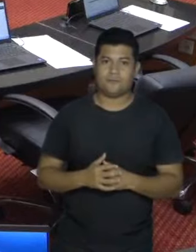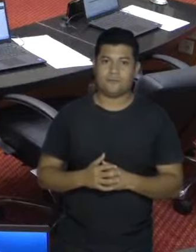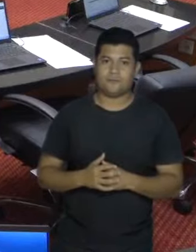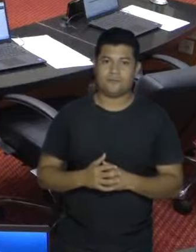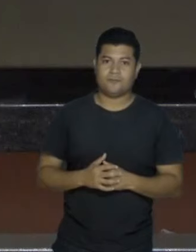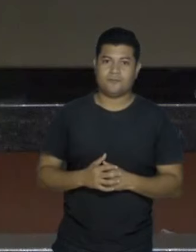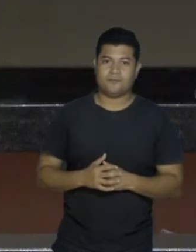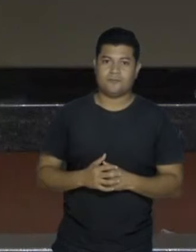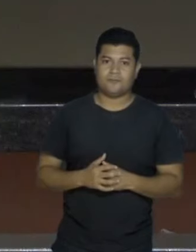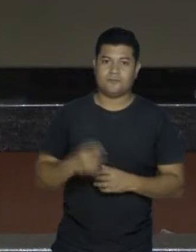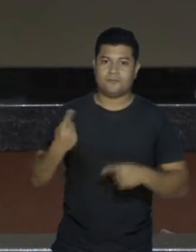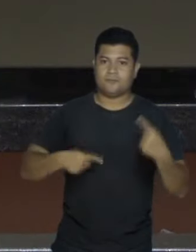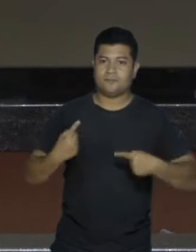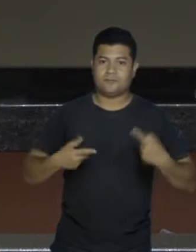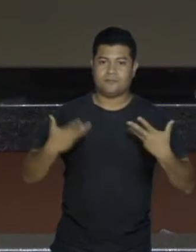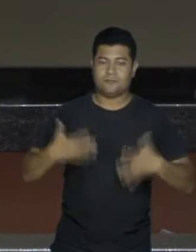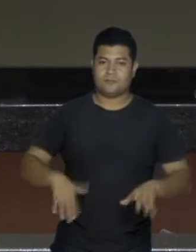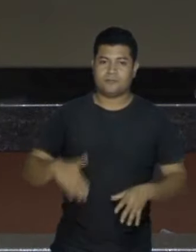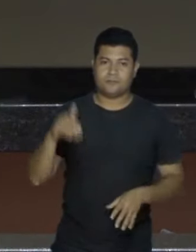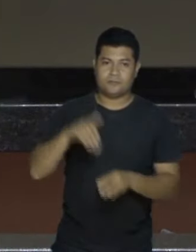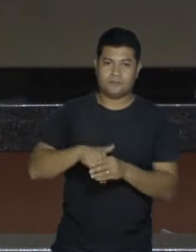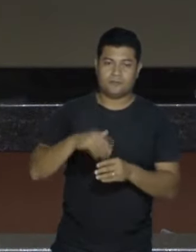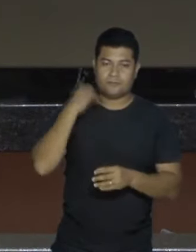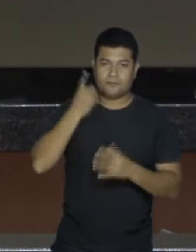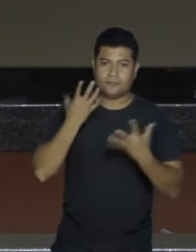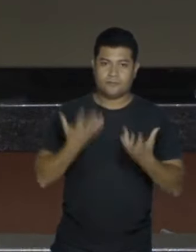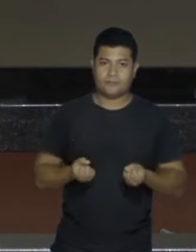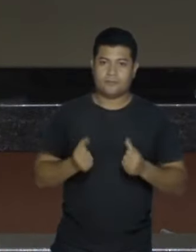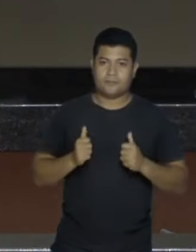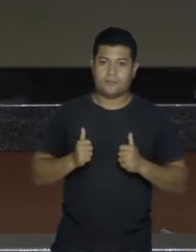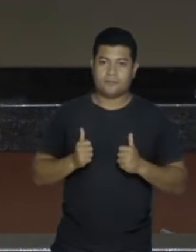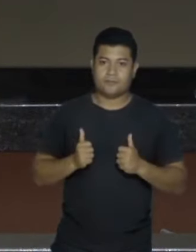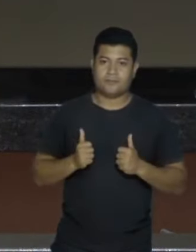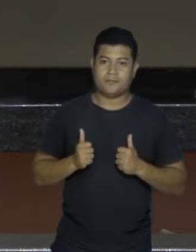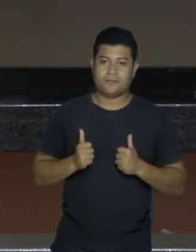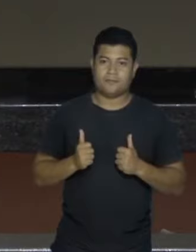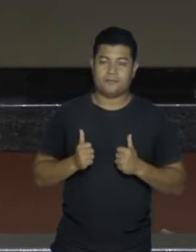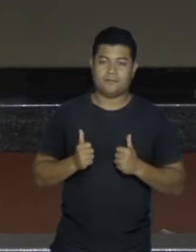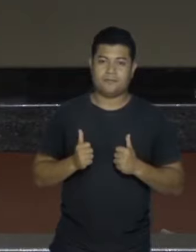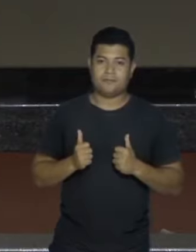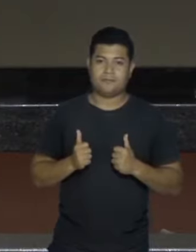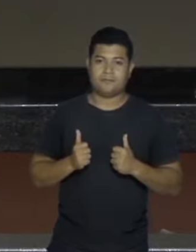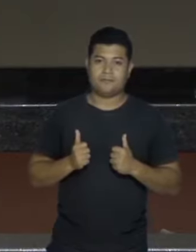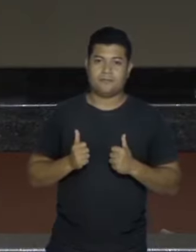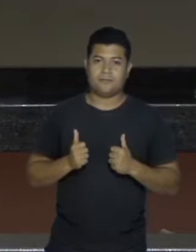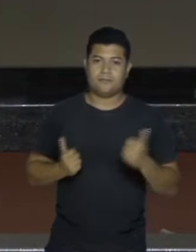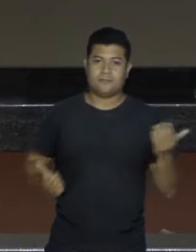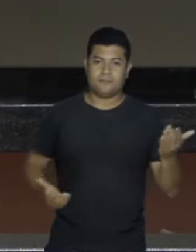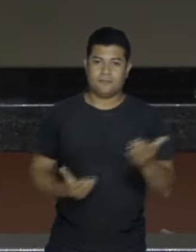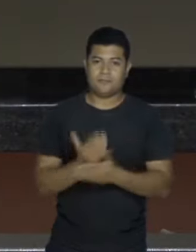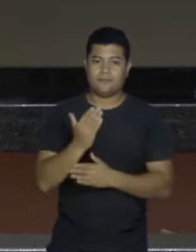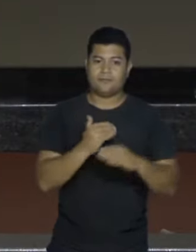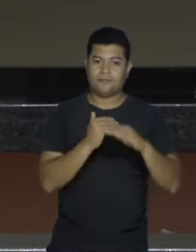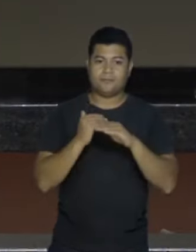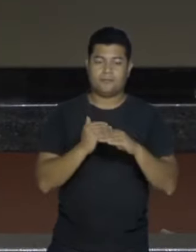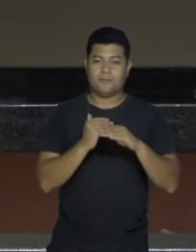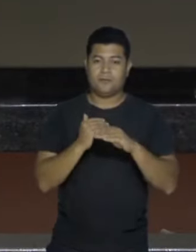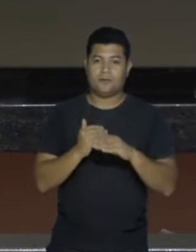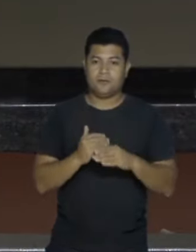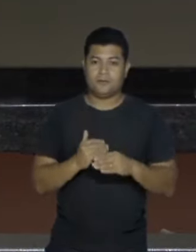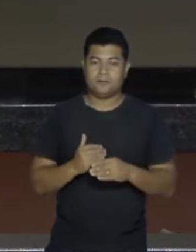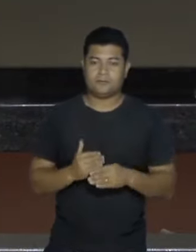não havendo mais Quem Queira discutir em votação deputados que aprovam permanece não se encontra aprovado por unanimidade